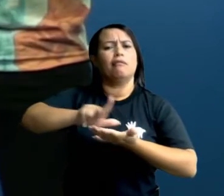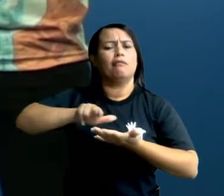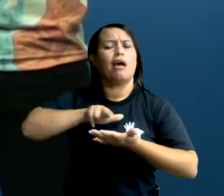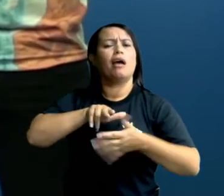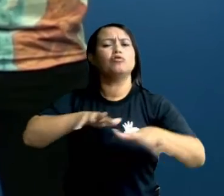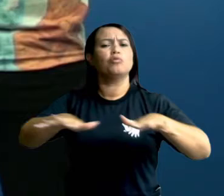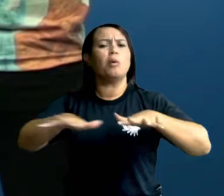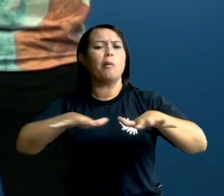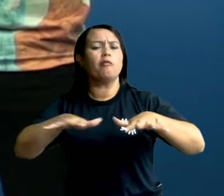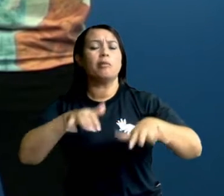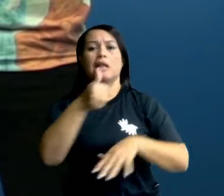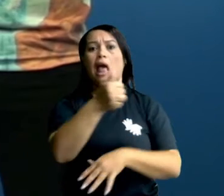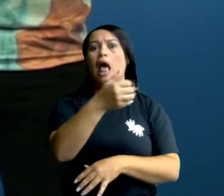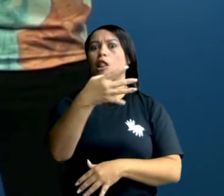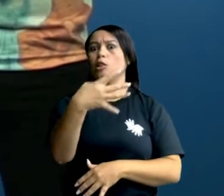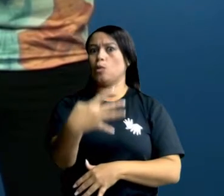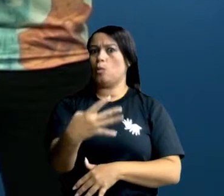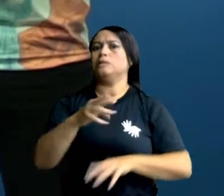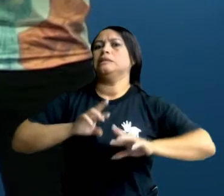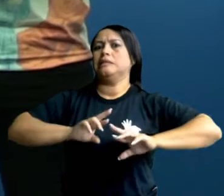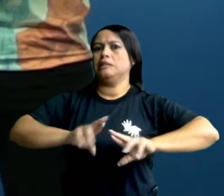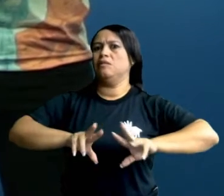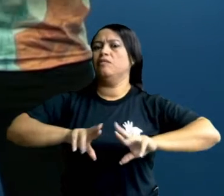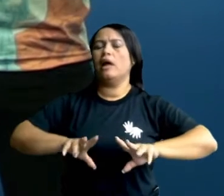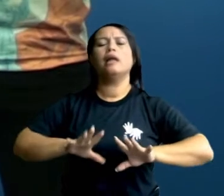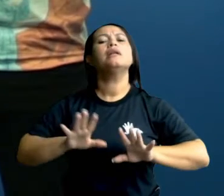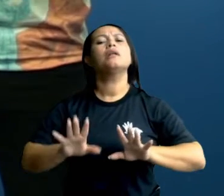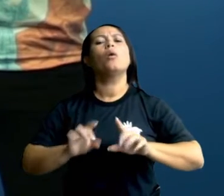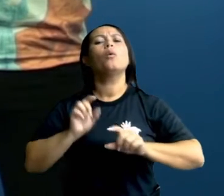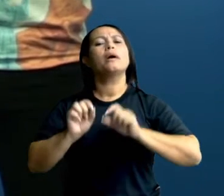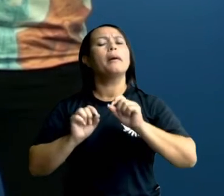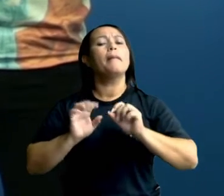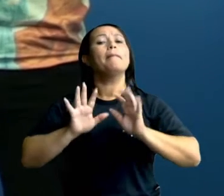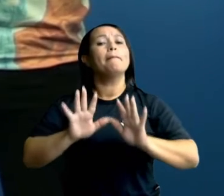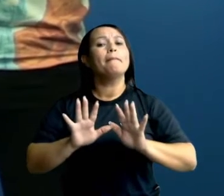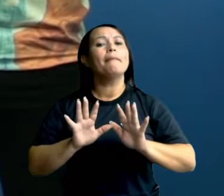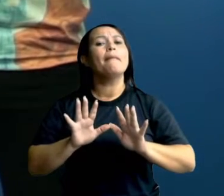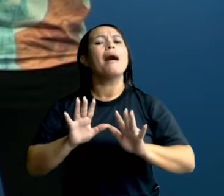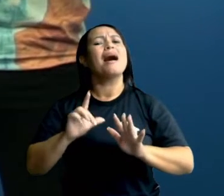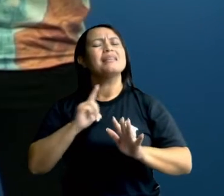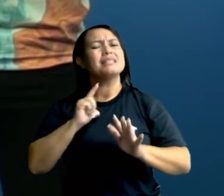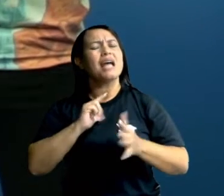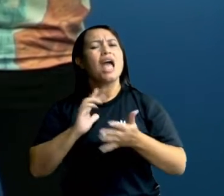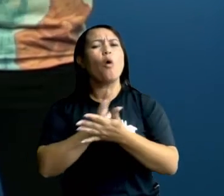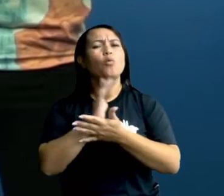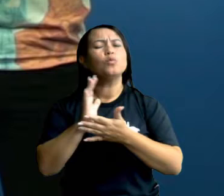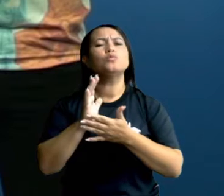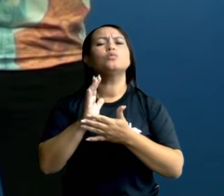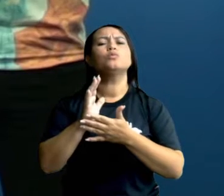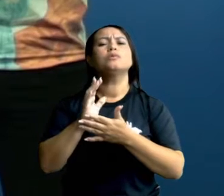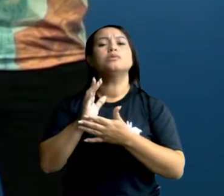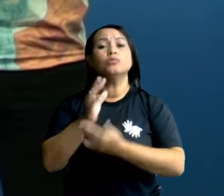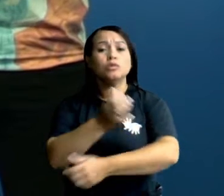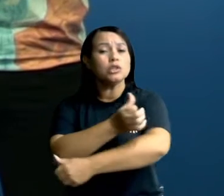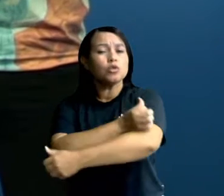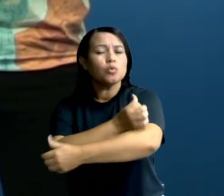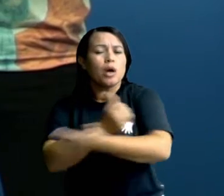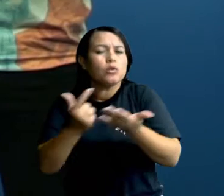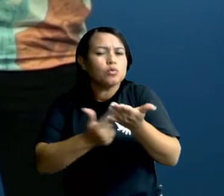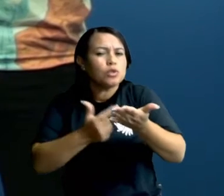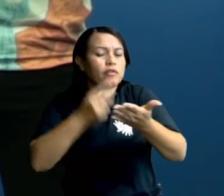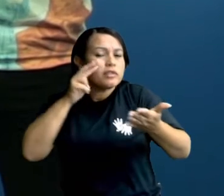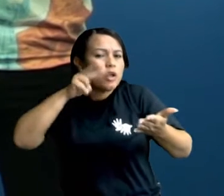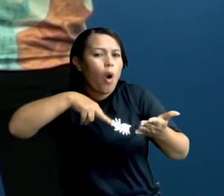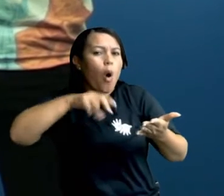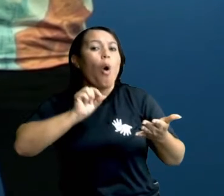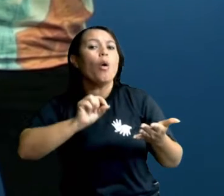movimentos, 14 movimentos pelo menos diferentes, porém é costume a gente observar em livros, né, do sexto ano